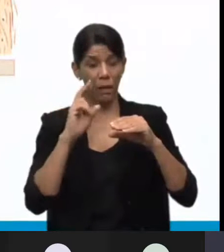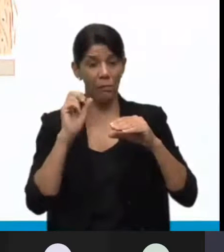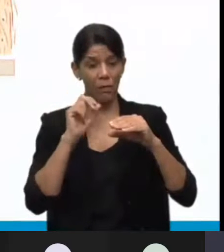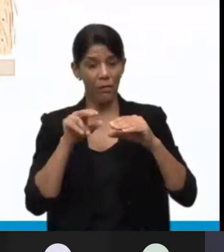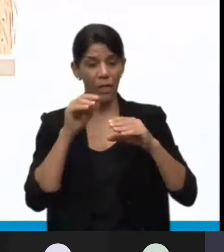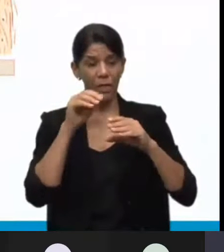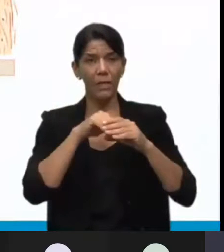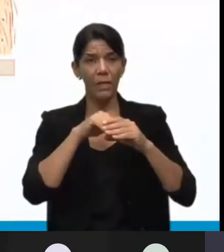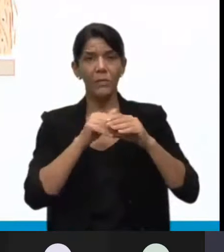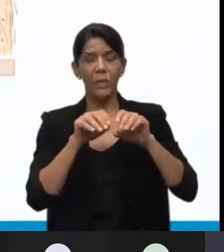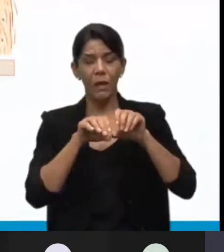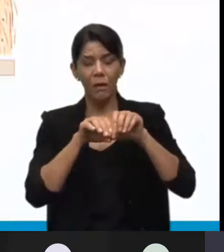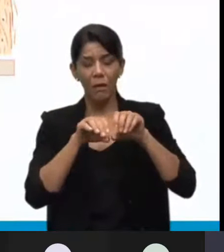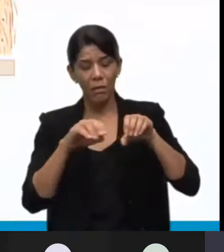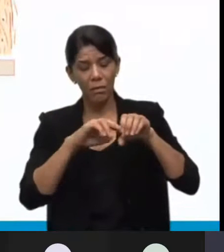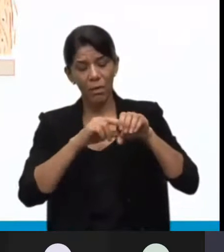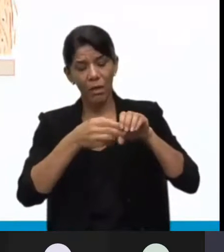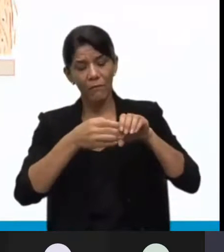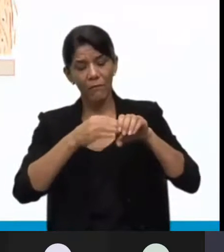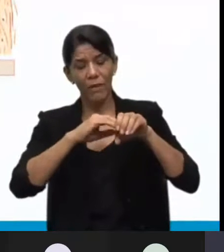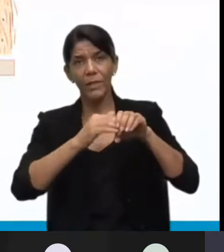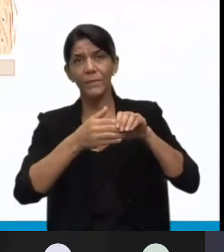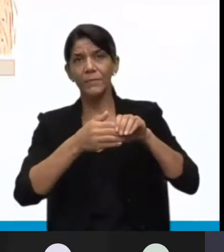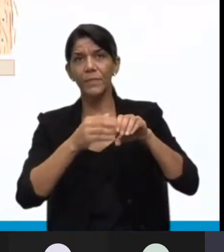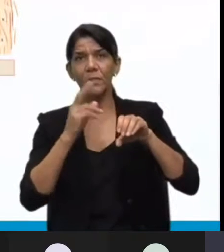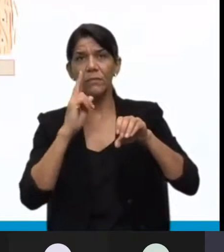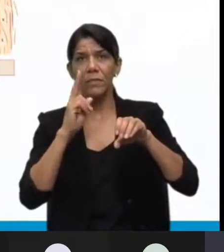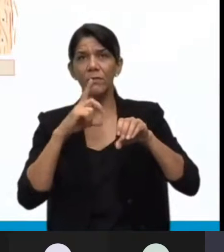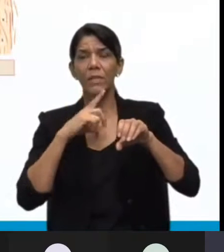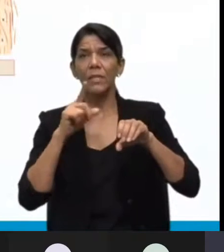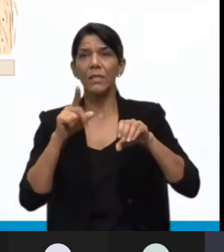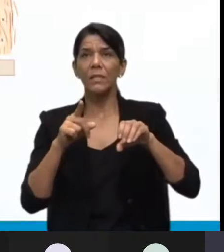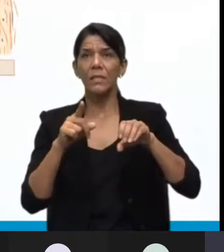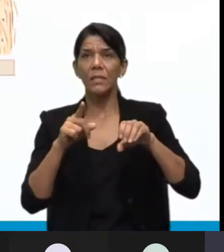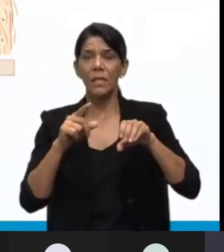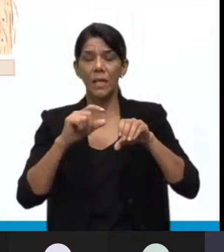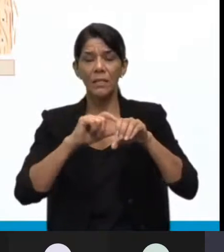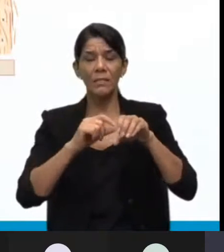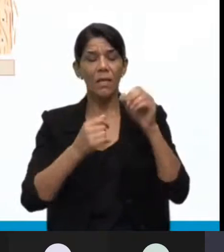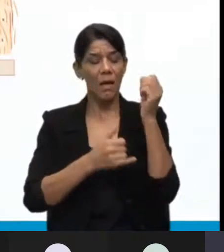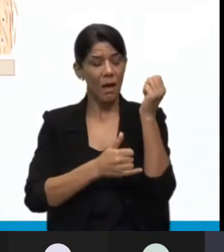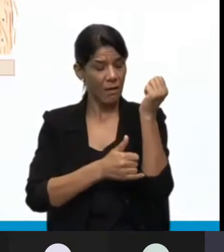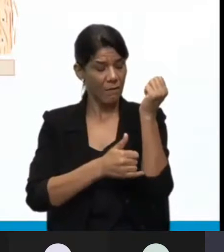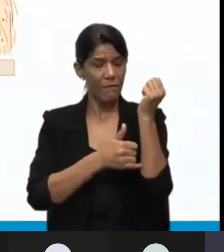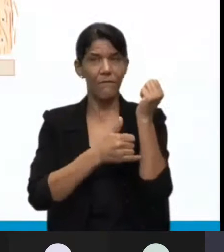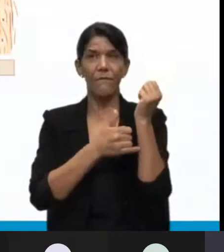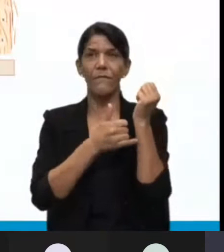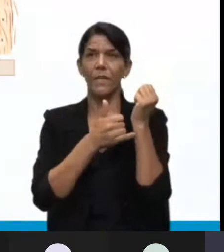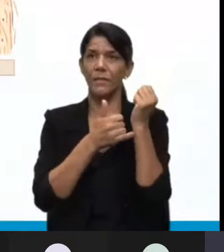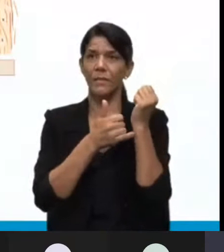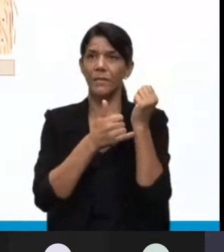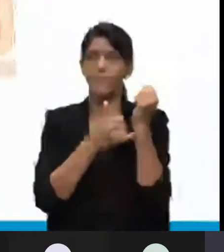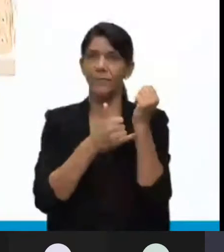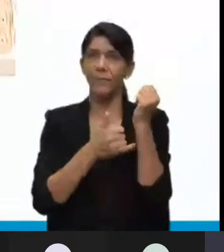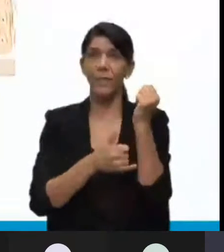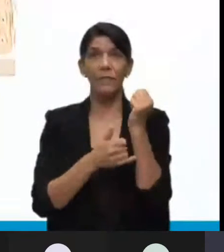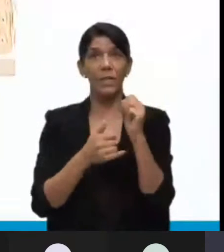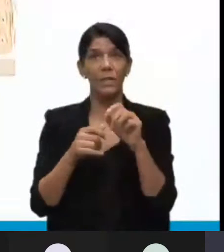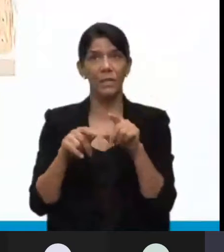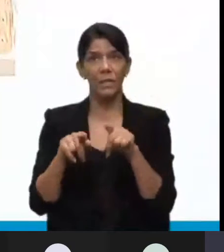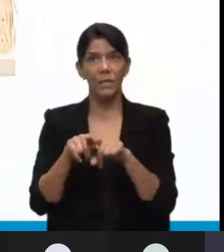veias. Então, se a gente olhar aqui do nosso outro lado da figura, nós temos aqui a veia, né? Um esquema mostrando a veia. Então, a